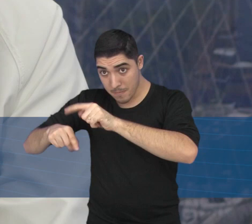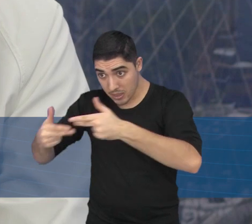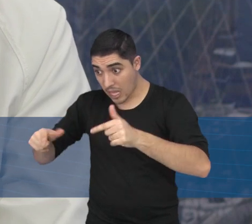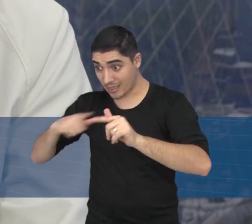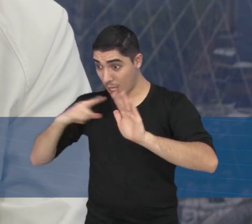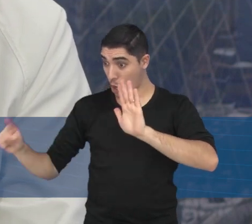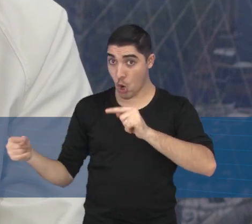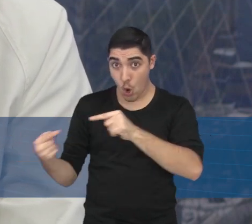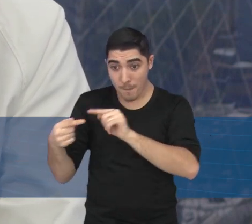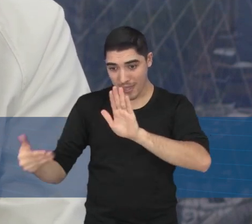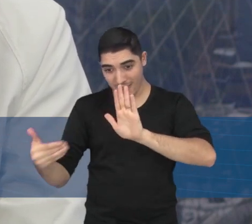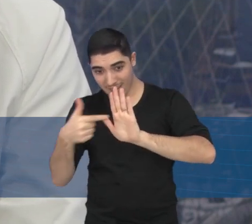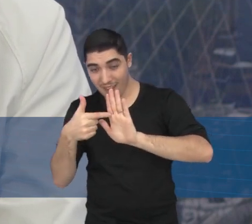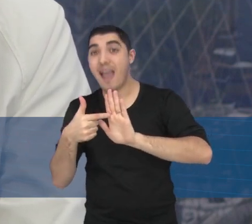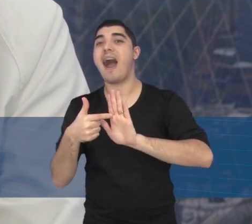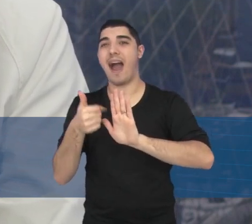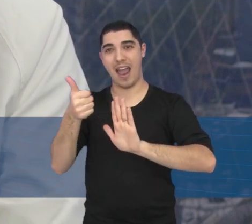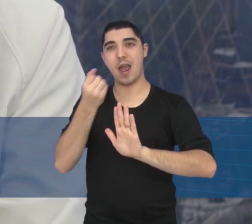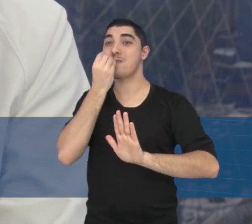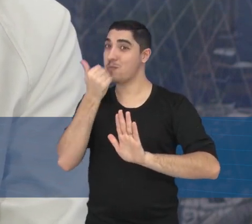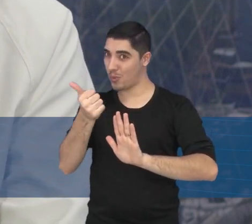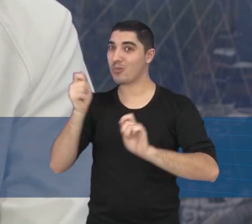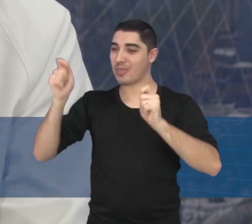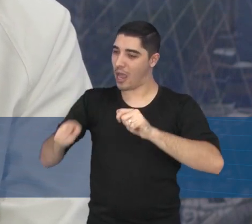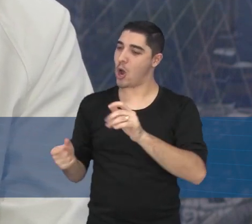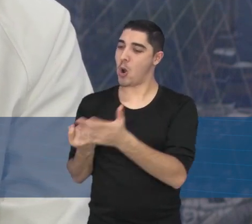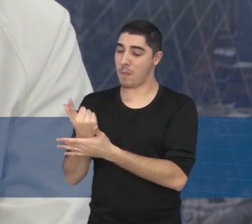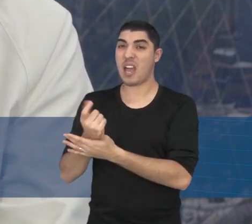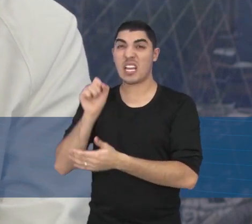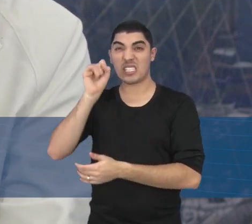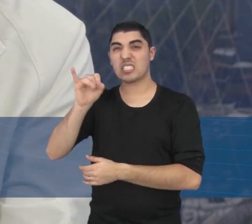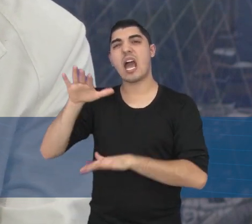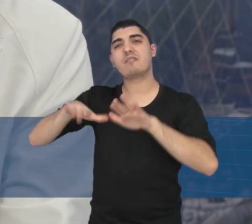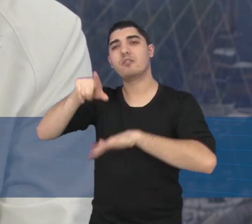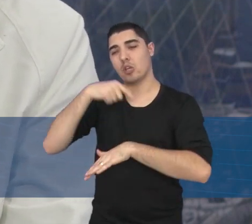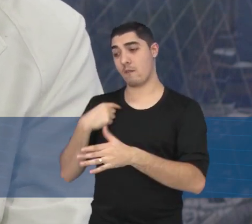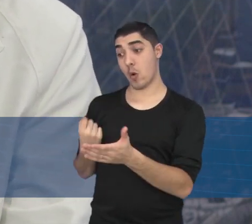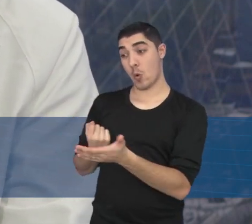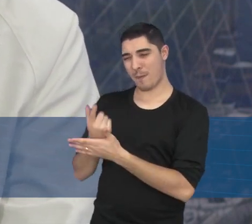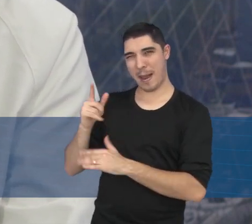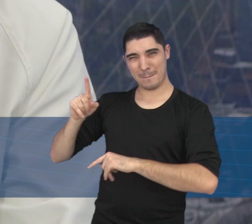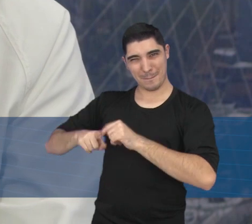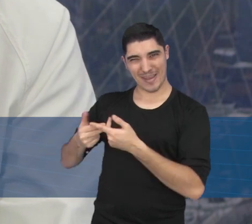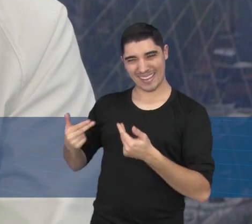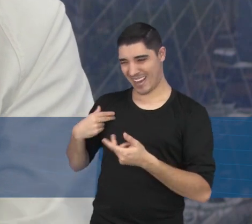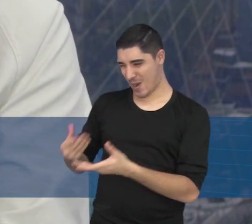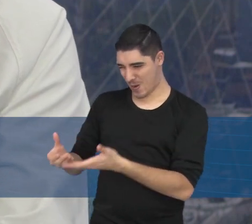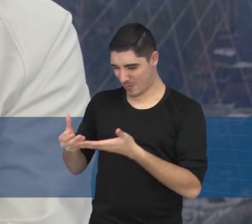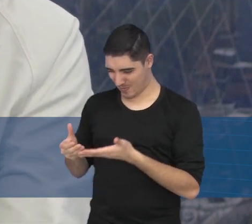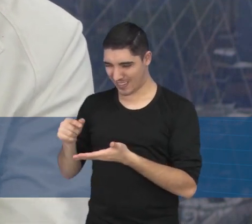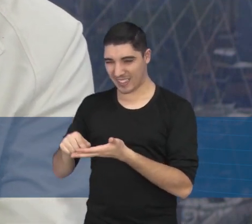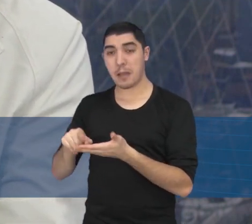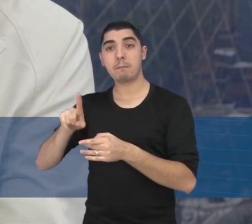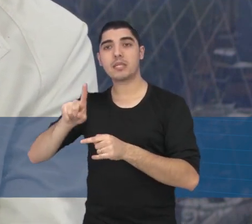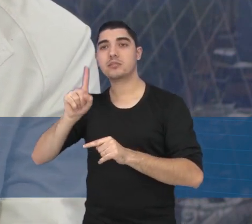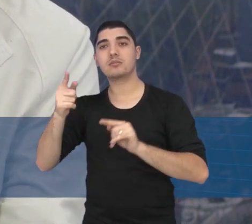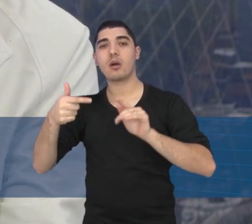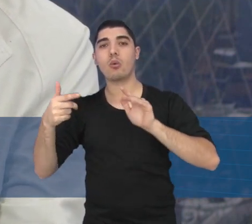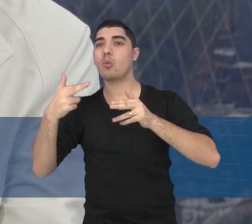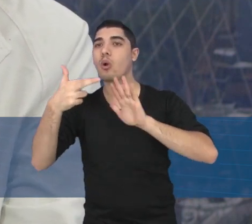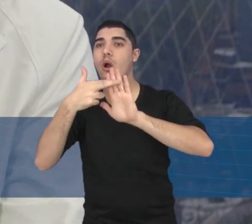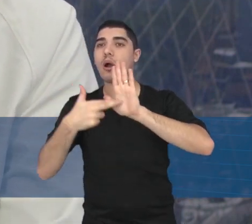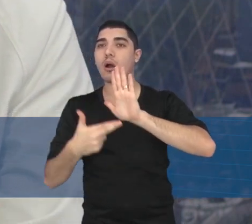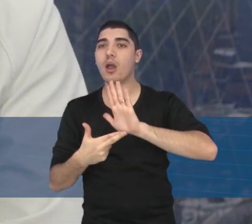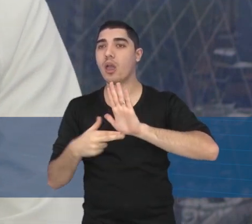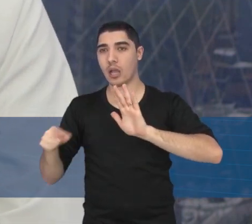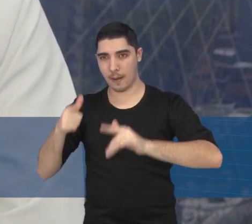um ponto negativo para o seu produto. E isso que tem que levar isso também para o lado do apelo de marketing mesmo. A marca tal faz a